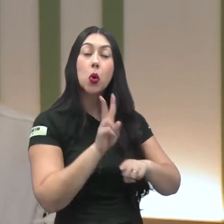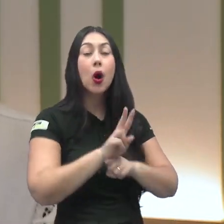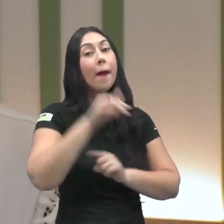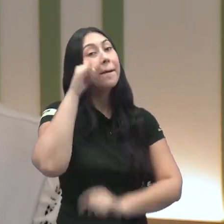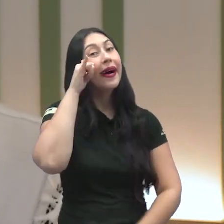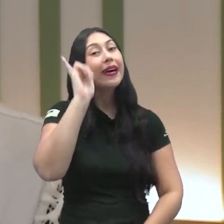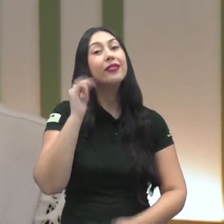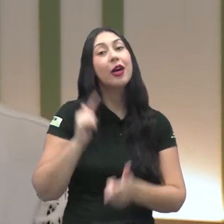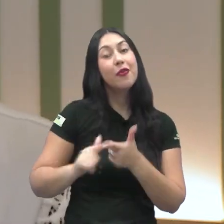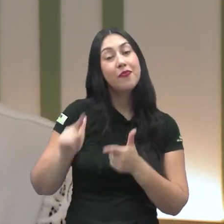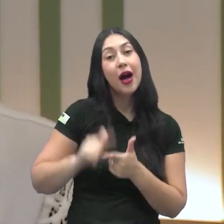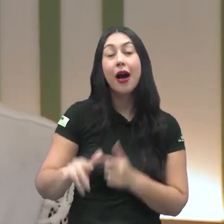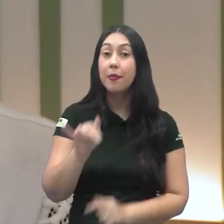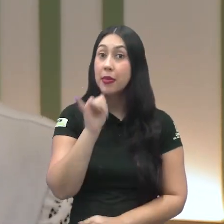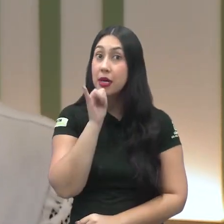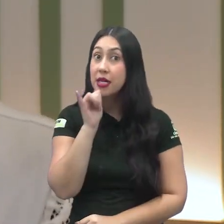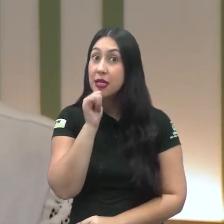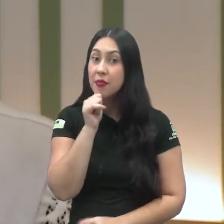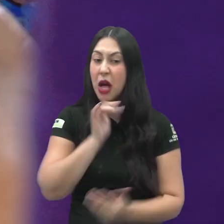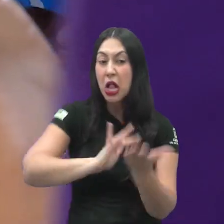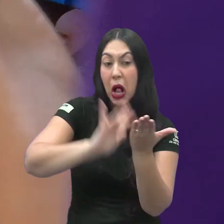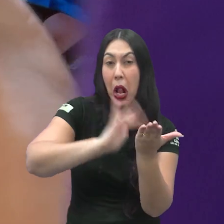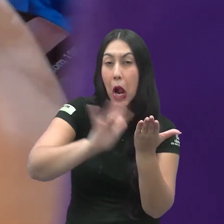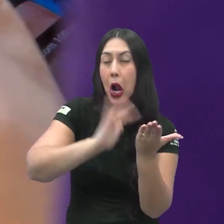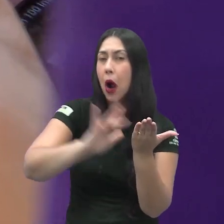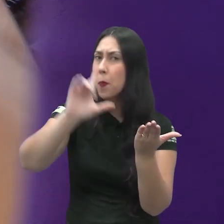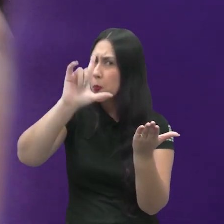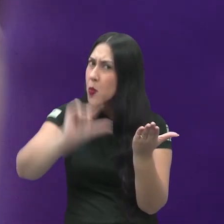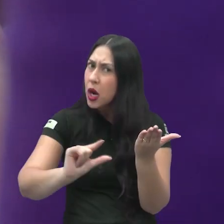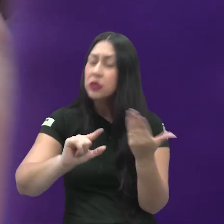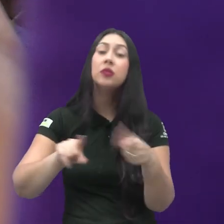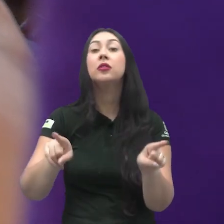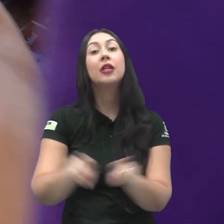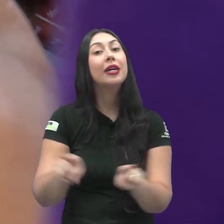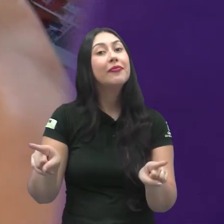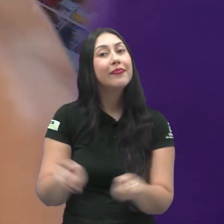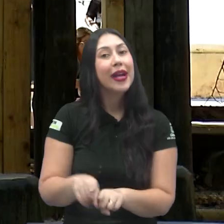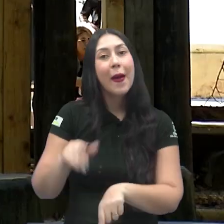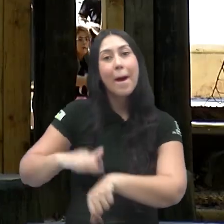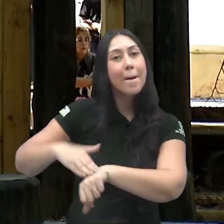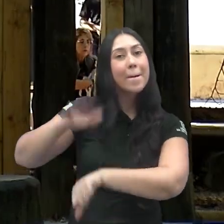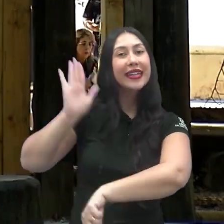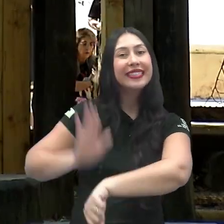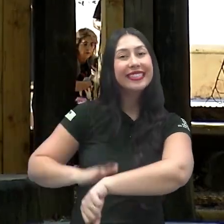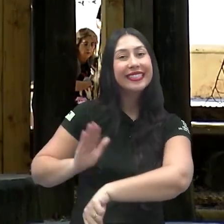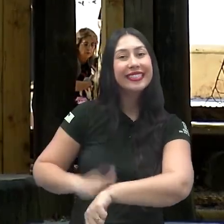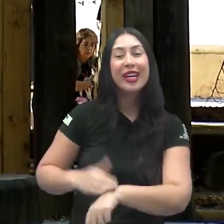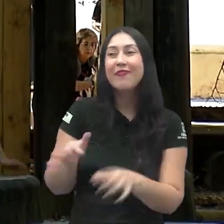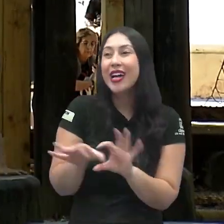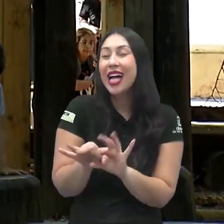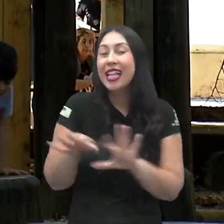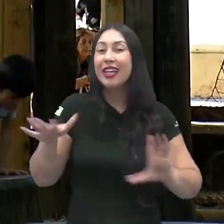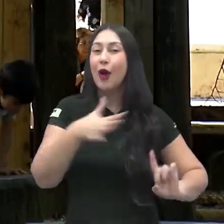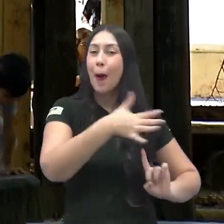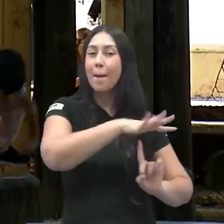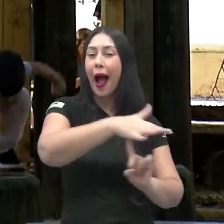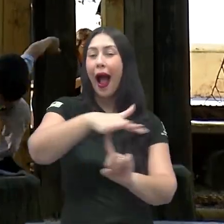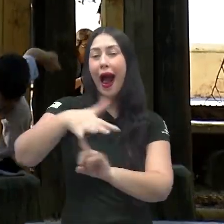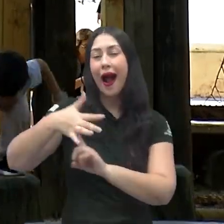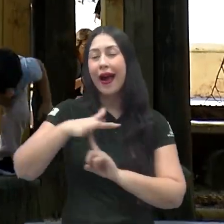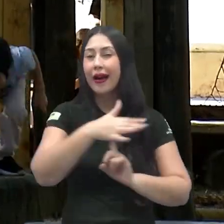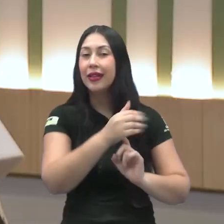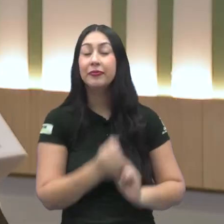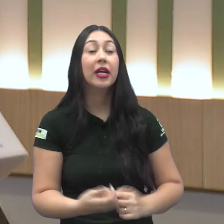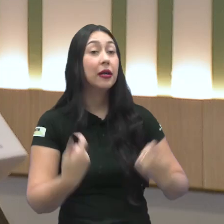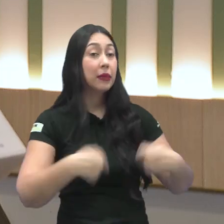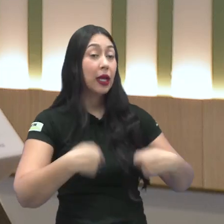gerais para prevenir problemas de visão nos filhos, como limitar o uso de telas e proporcionar mais tempo ao ar